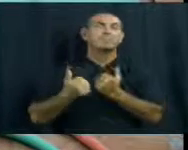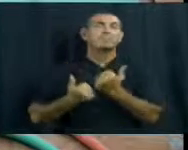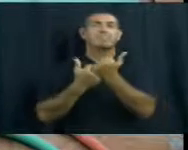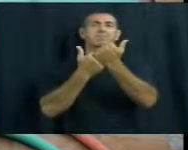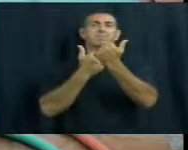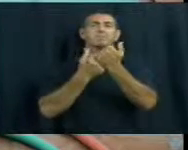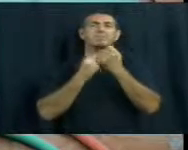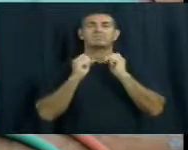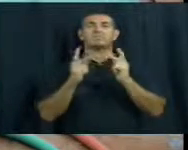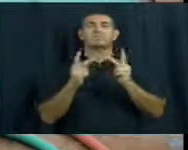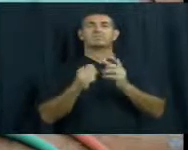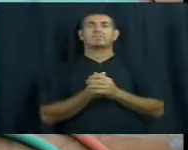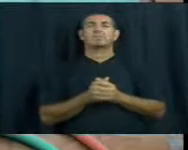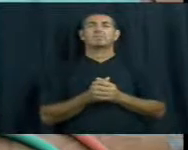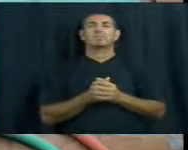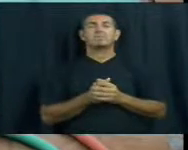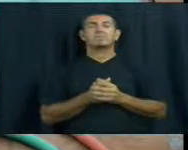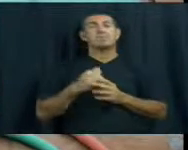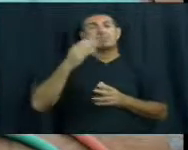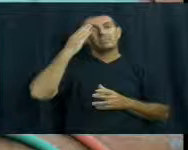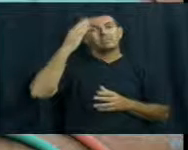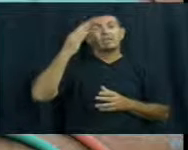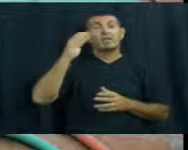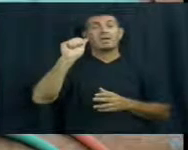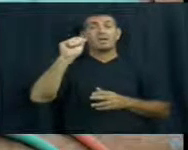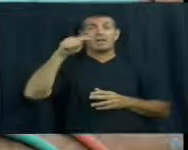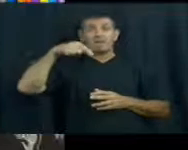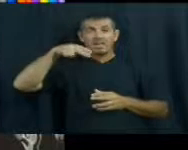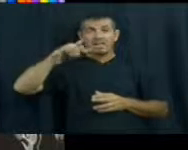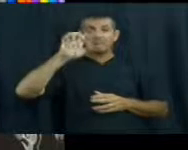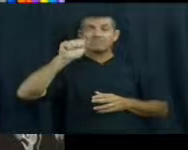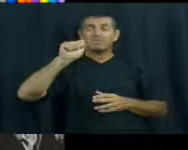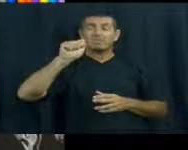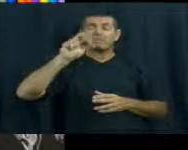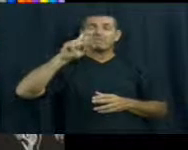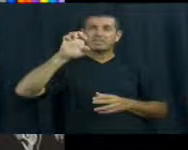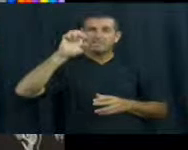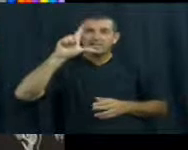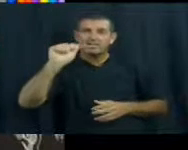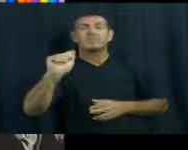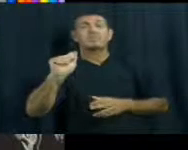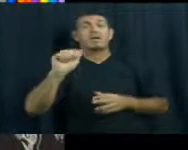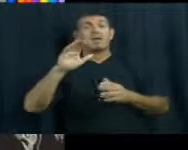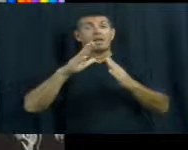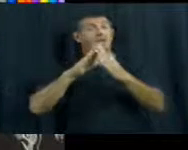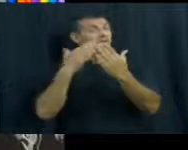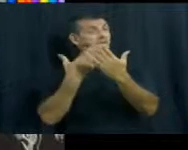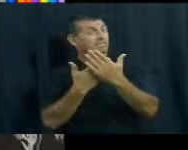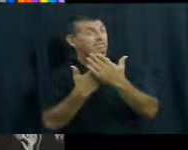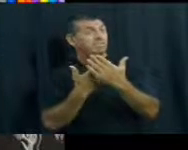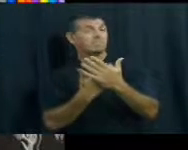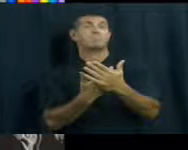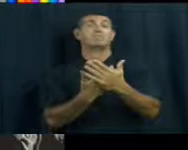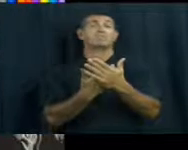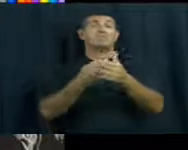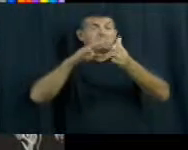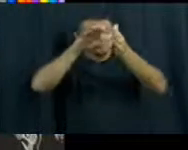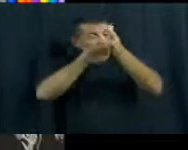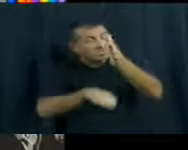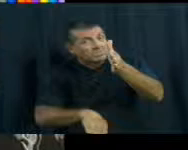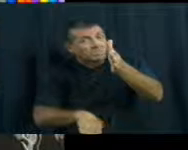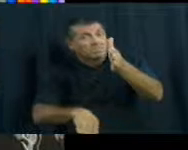te atender, tá ok? Agradecer também a Aquarela. A Aquarela é uma escola que tem uma promoção imperdível para o